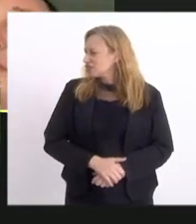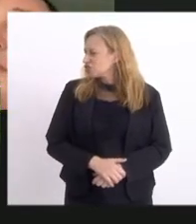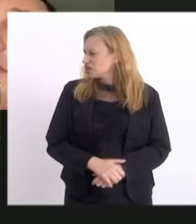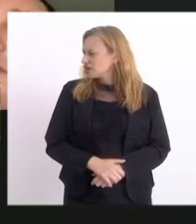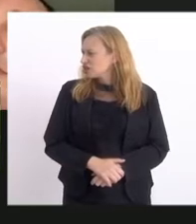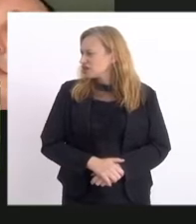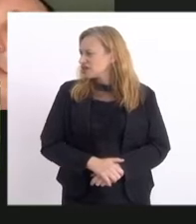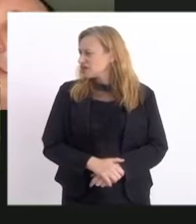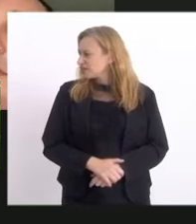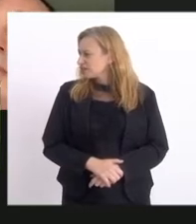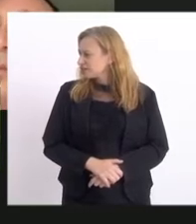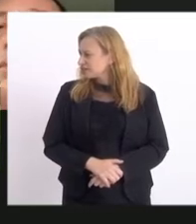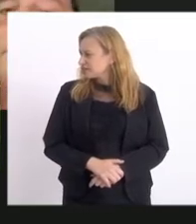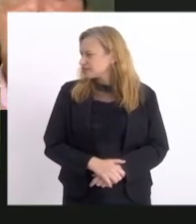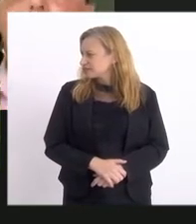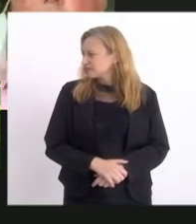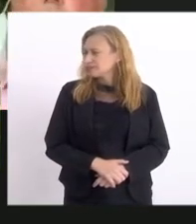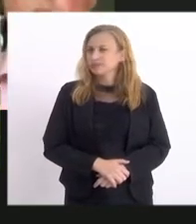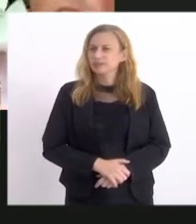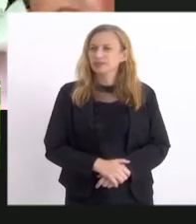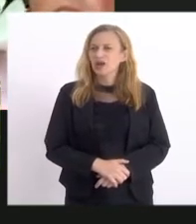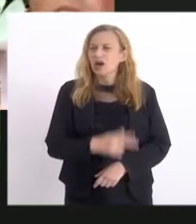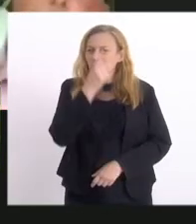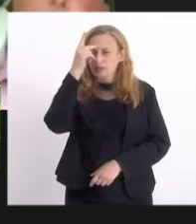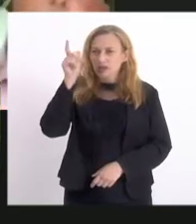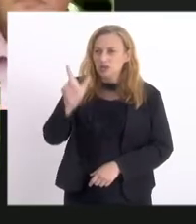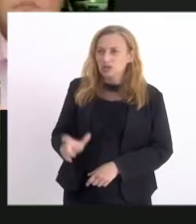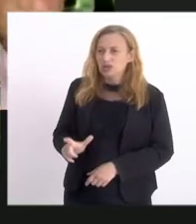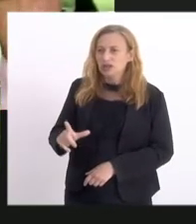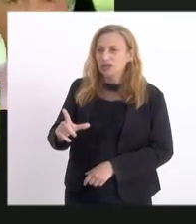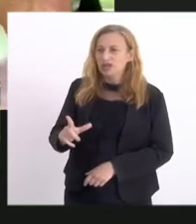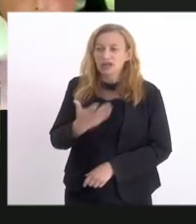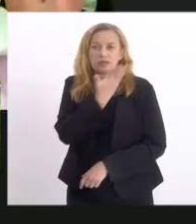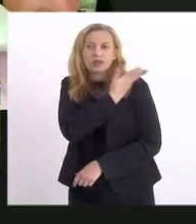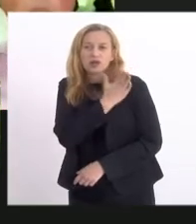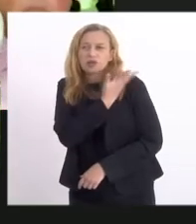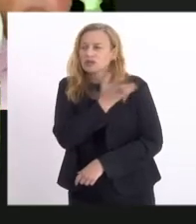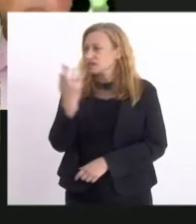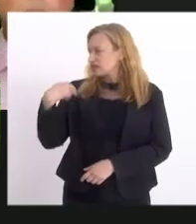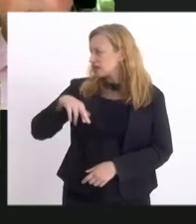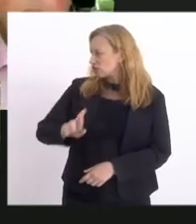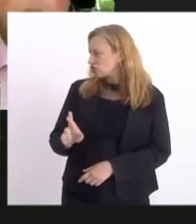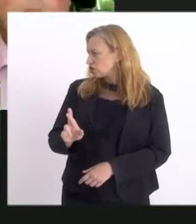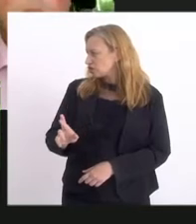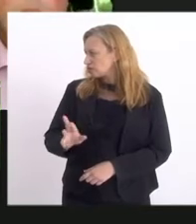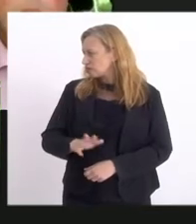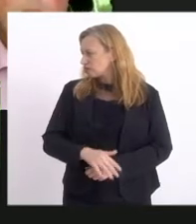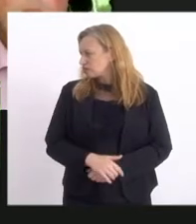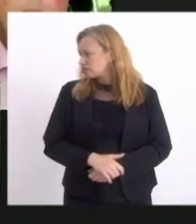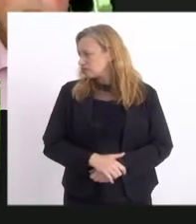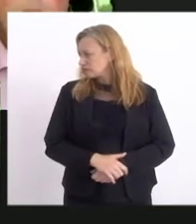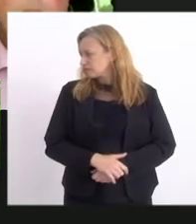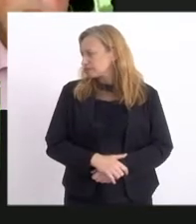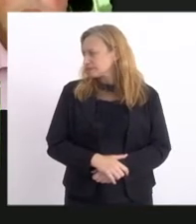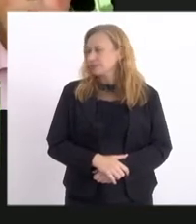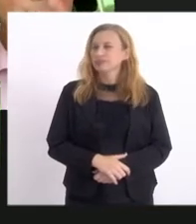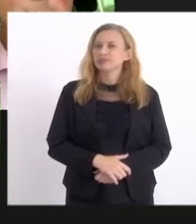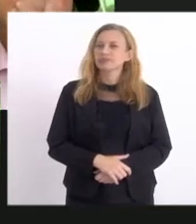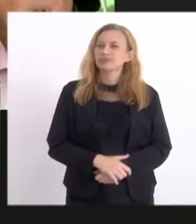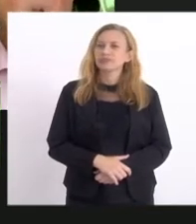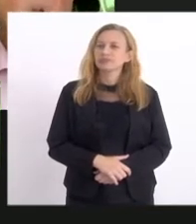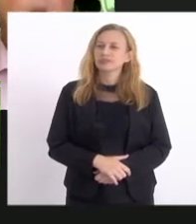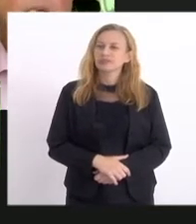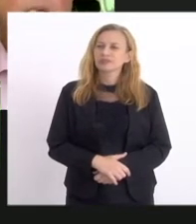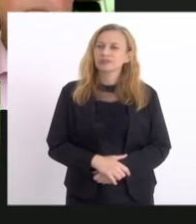Eu ainda não vi nenhuma pessoa que tenha cristofobia em si, né? Pelo menos aqui no Ocidente eu não